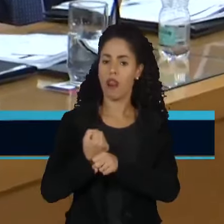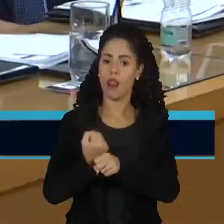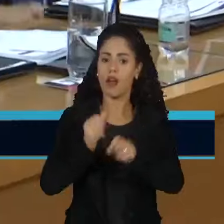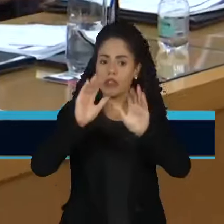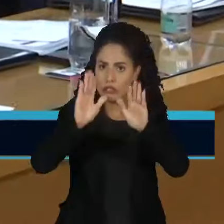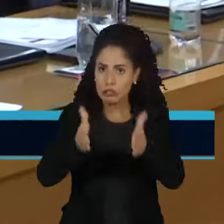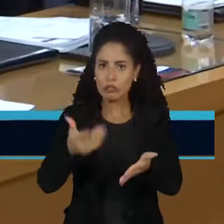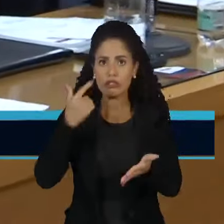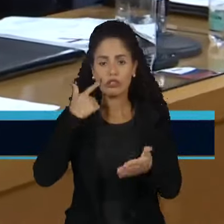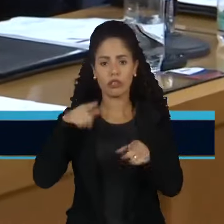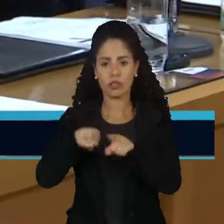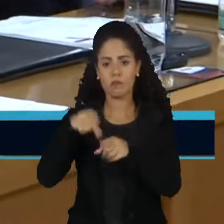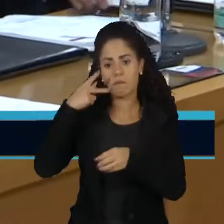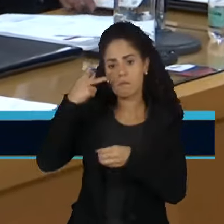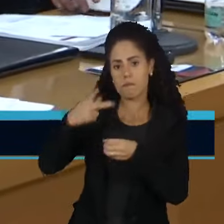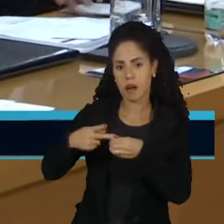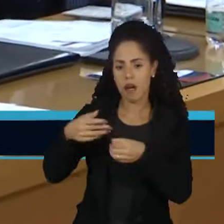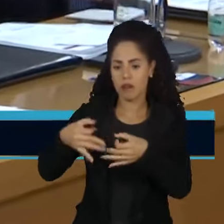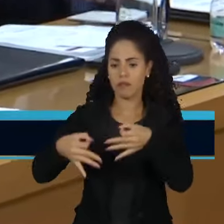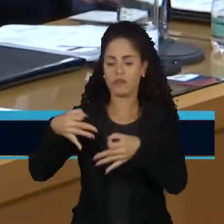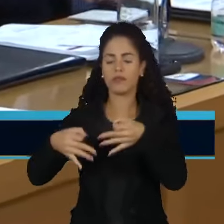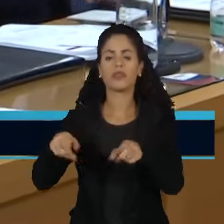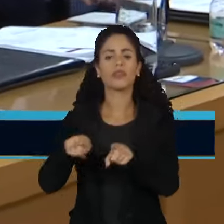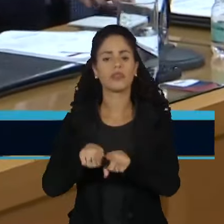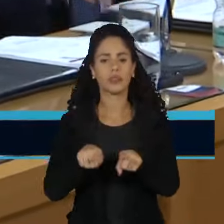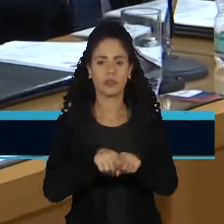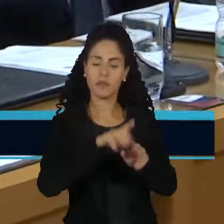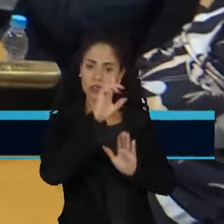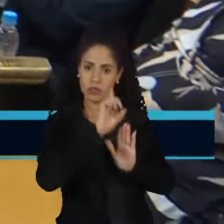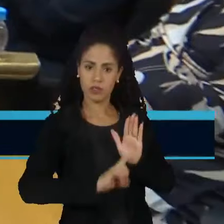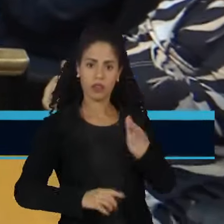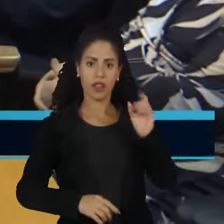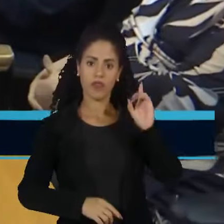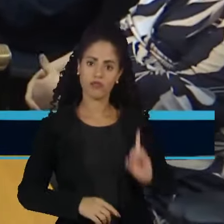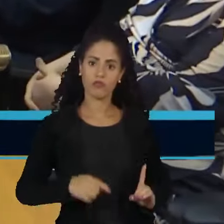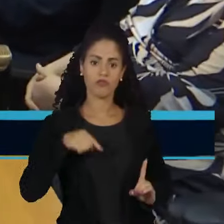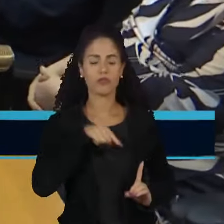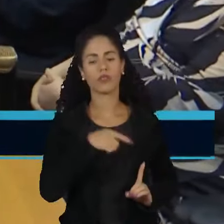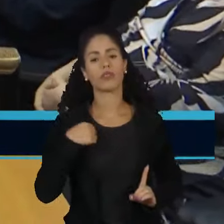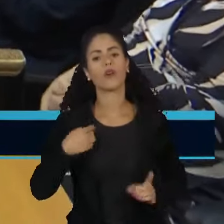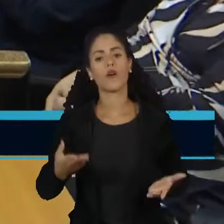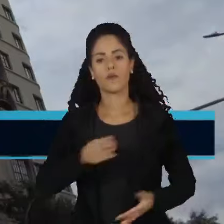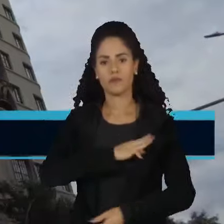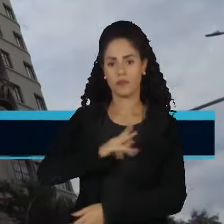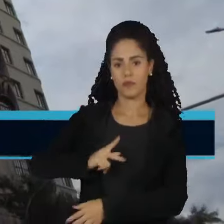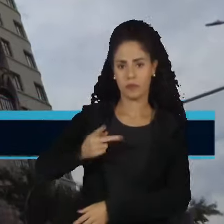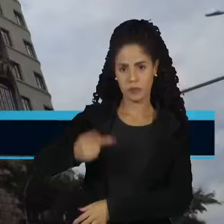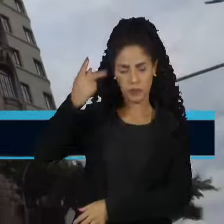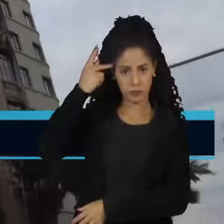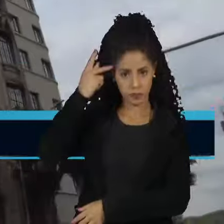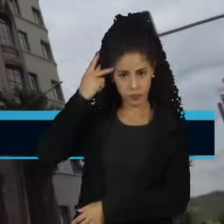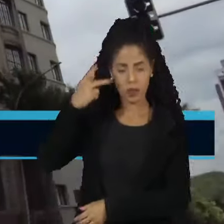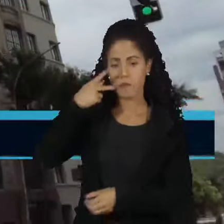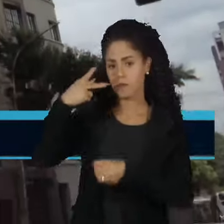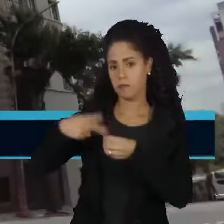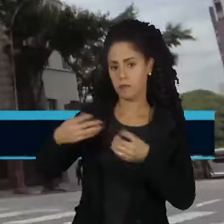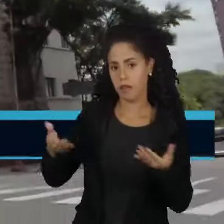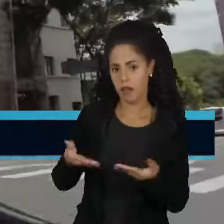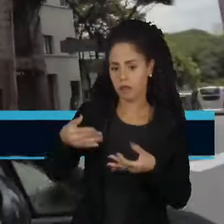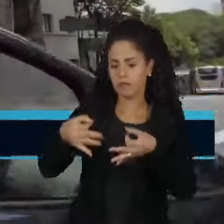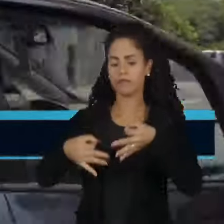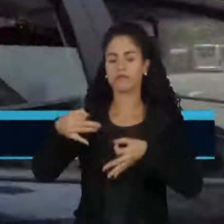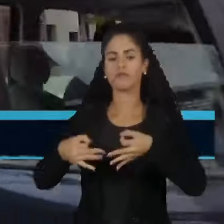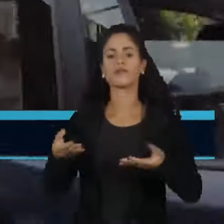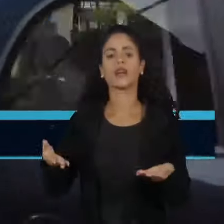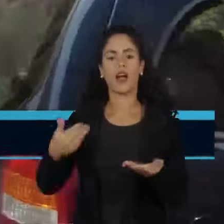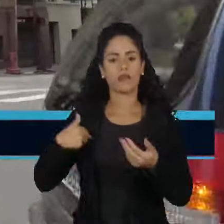foi subprocurador-geral de Justiça e diretor da Escola Superior do Ministério Público de São Paulo. A Procuradoria-Geral de Justiça